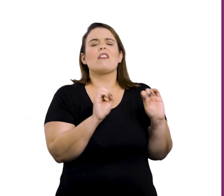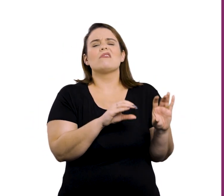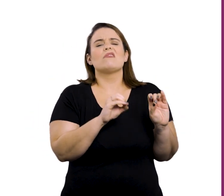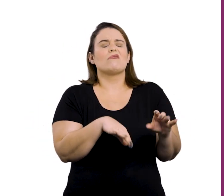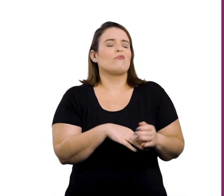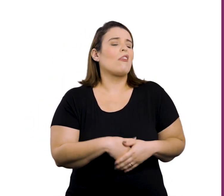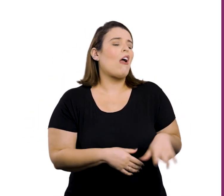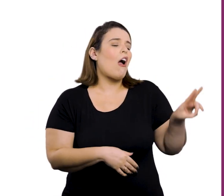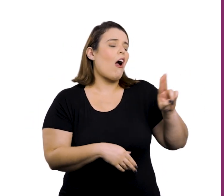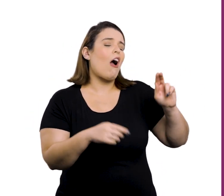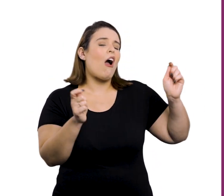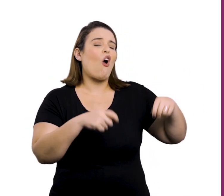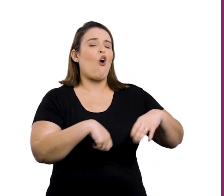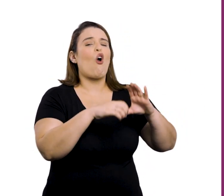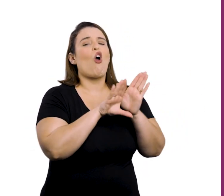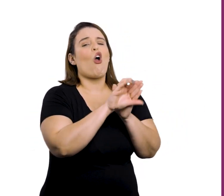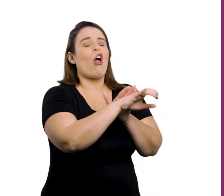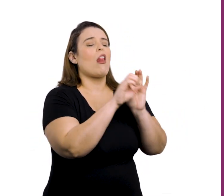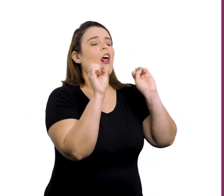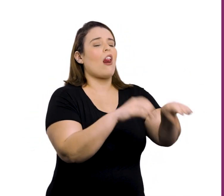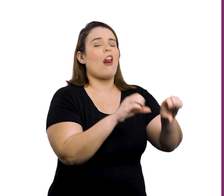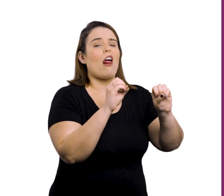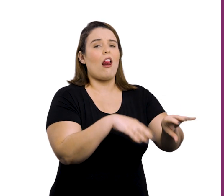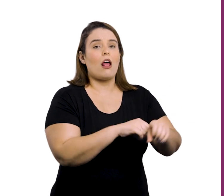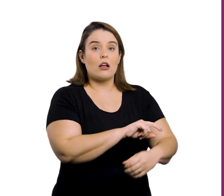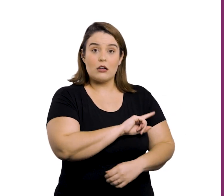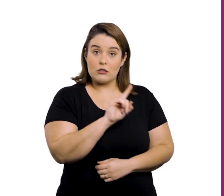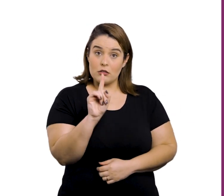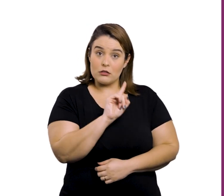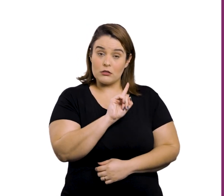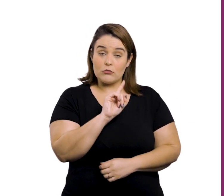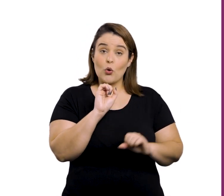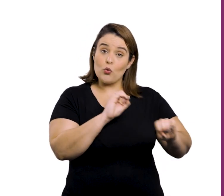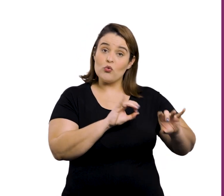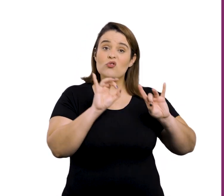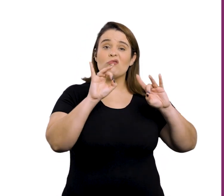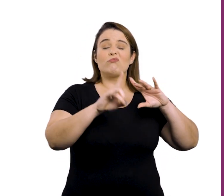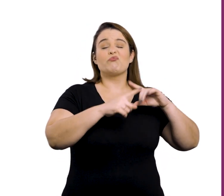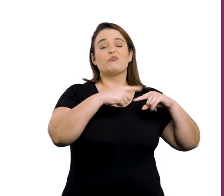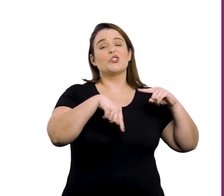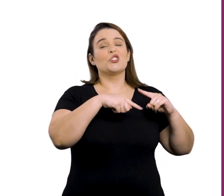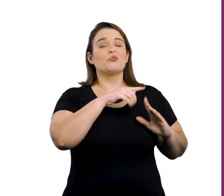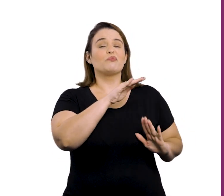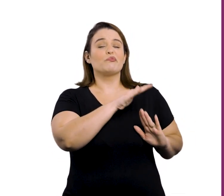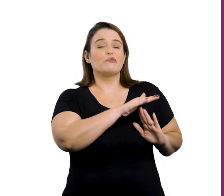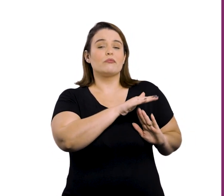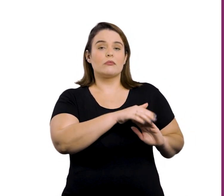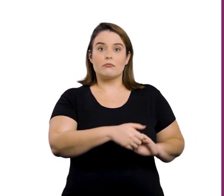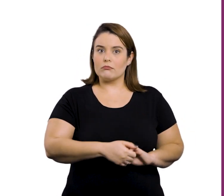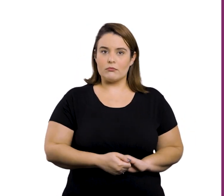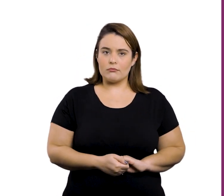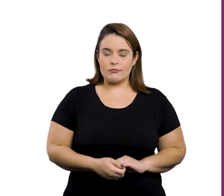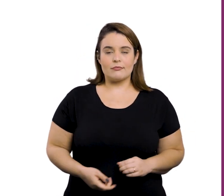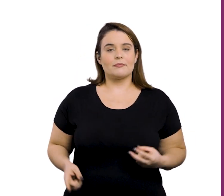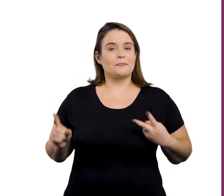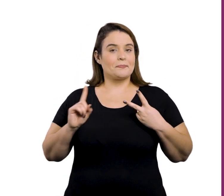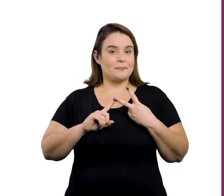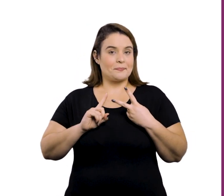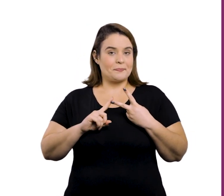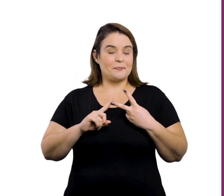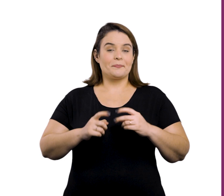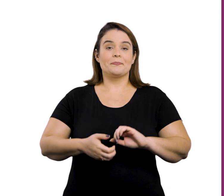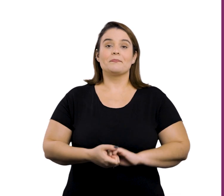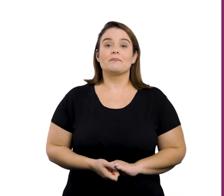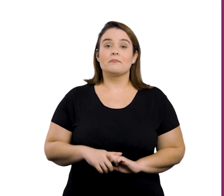apenas em um ensino utilitarista ou conteudista, aquele que educa apenas para os objetivos limitados. O